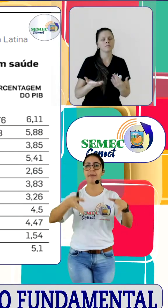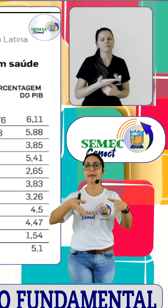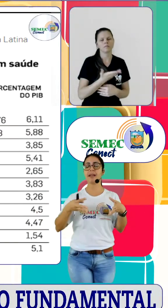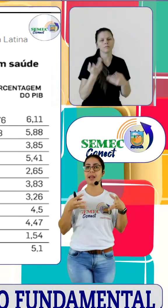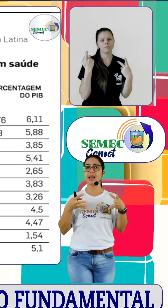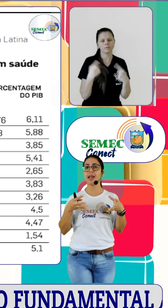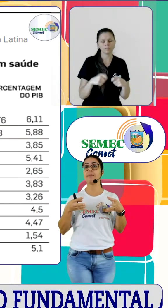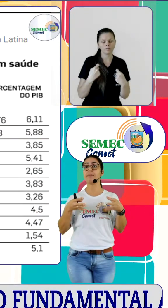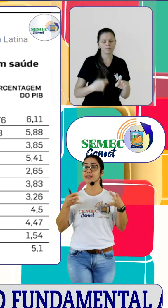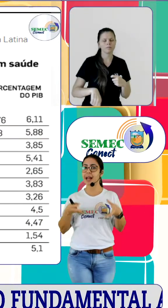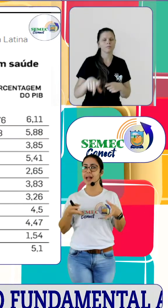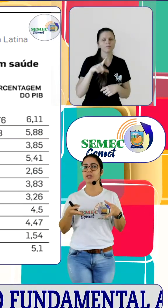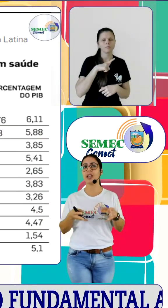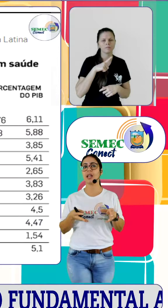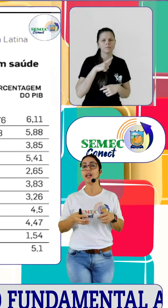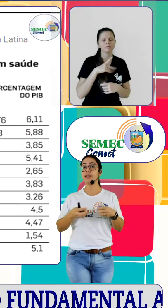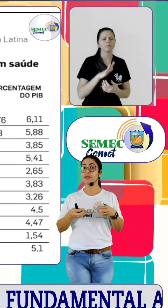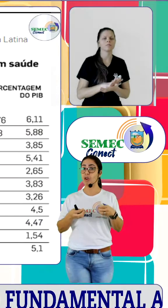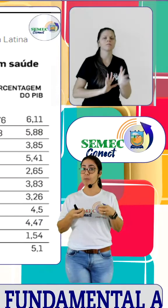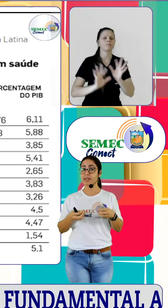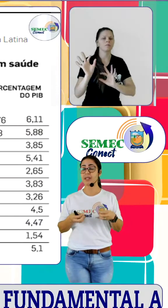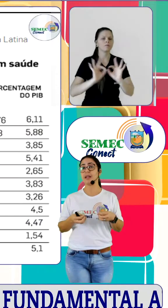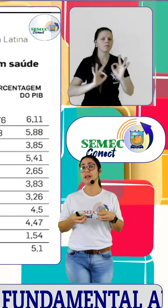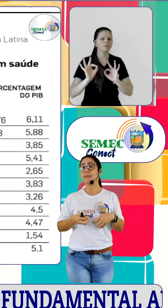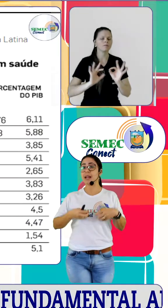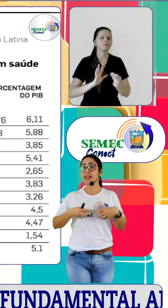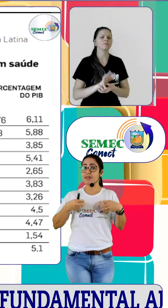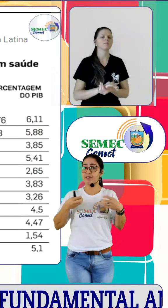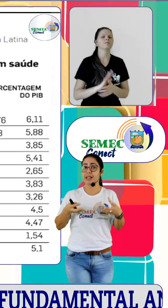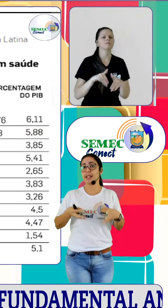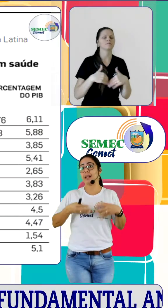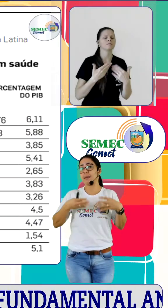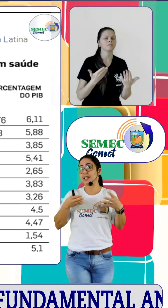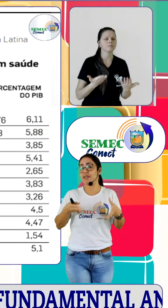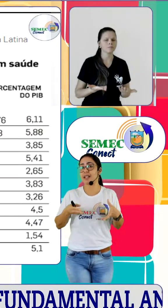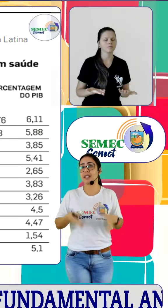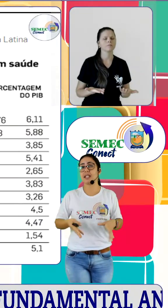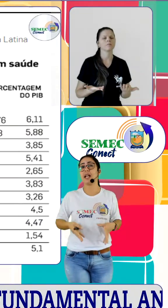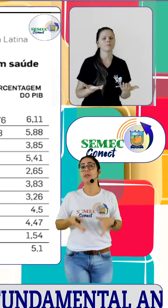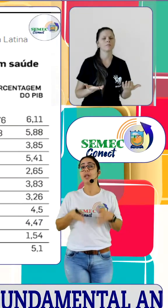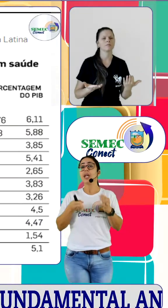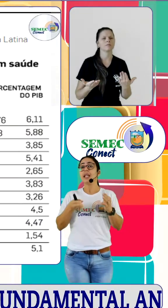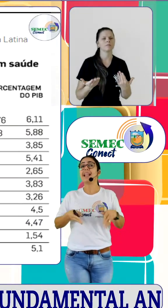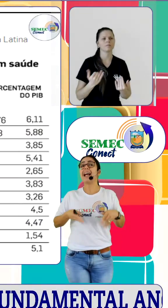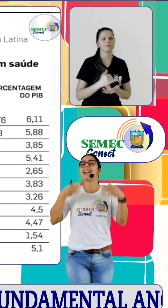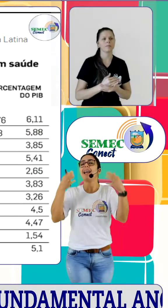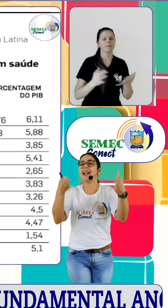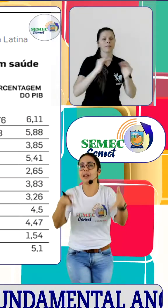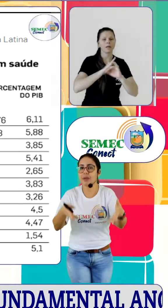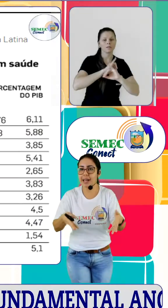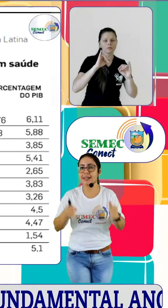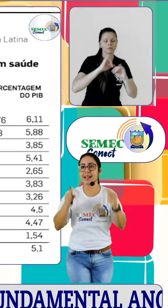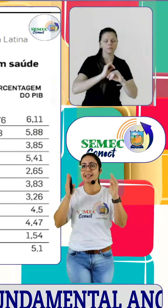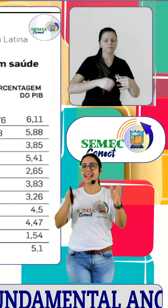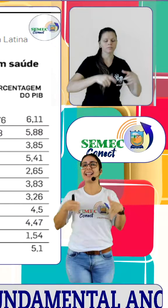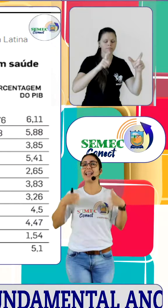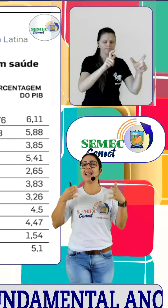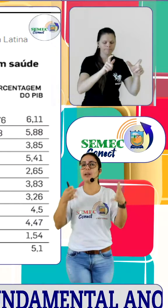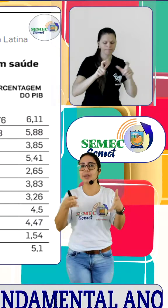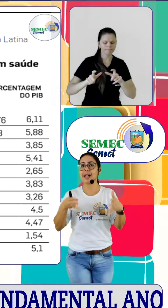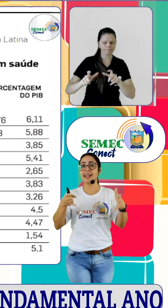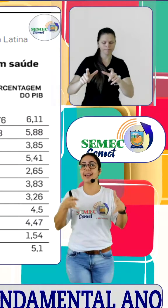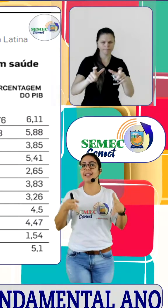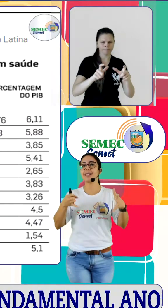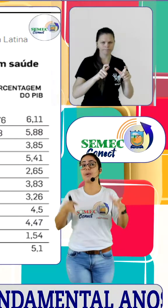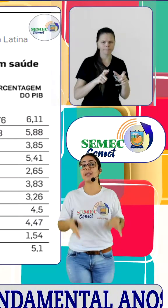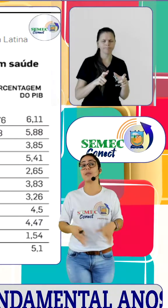ser implantados, né, de forma assim mais enfática, né, mais enfatizado, naquela localidade, naquele